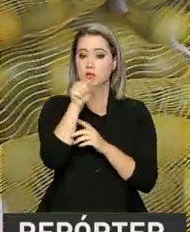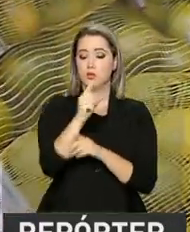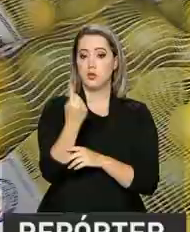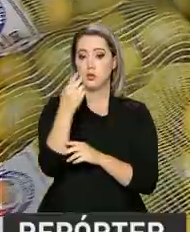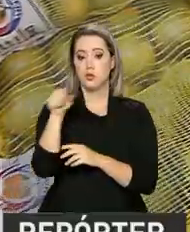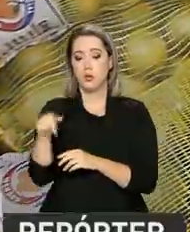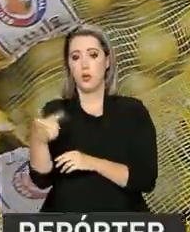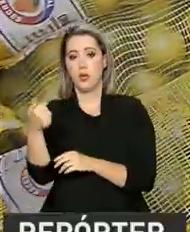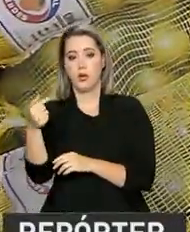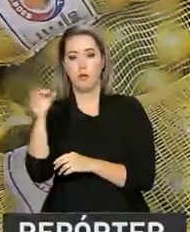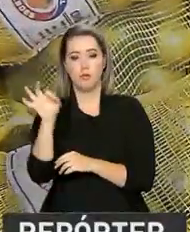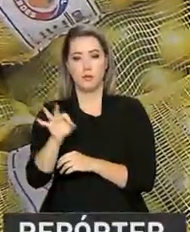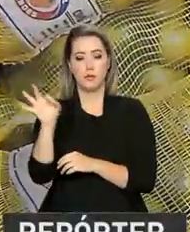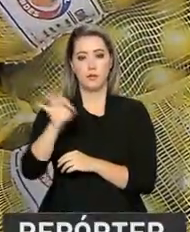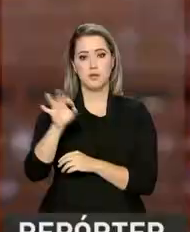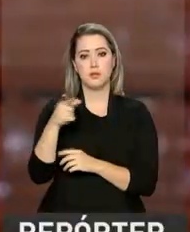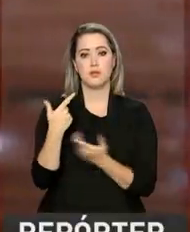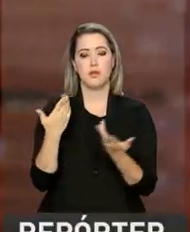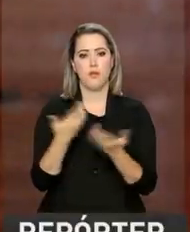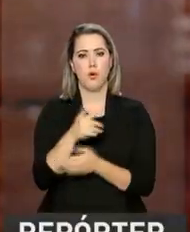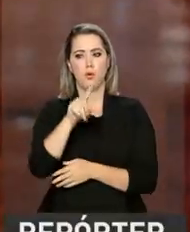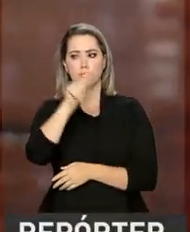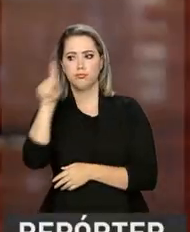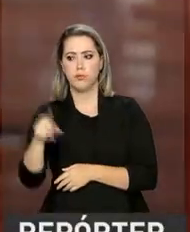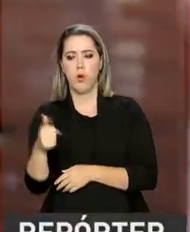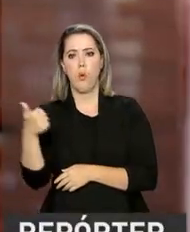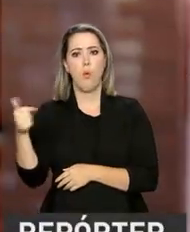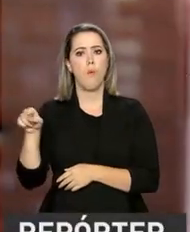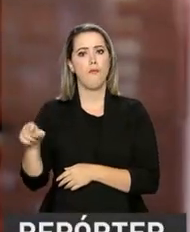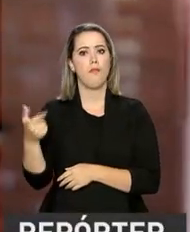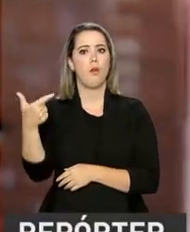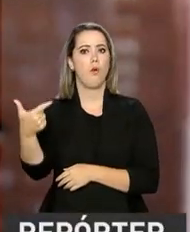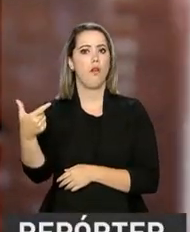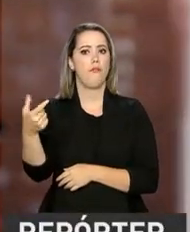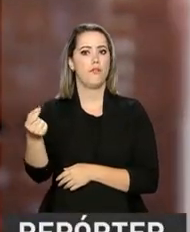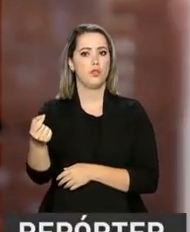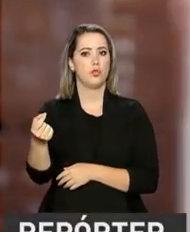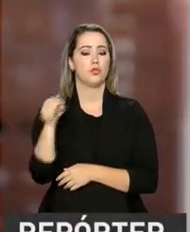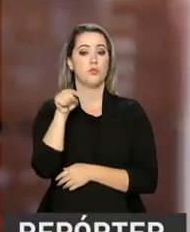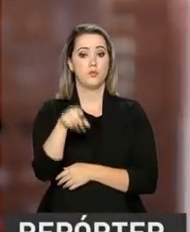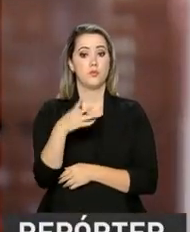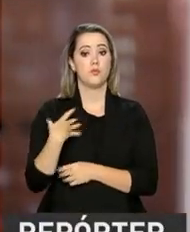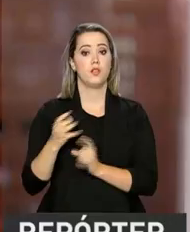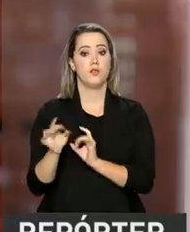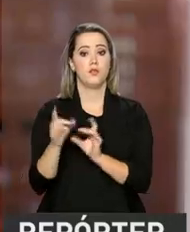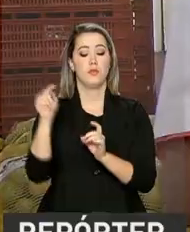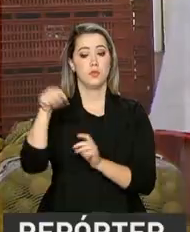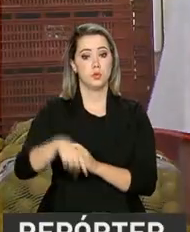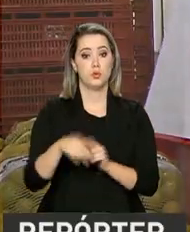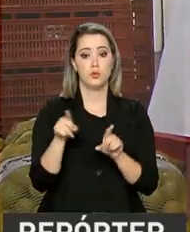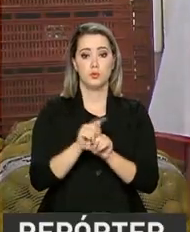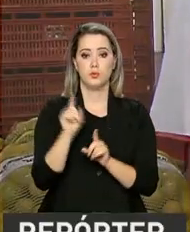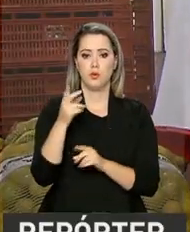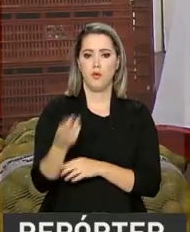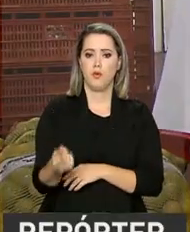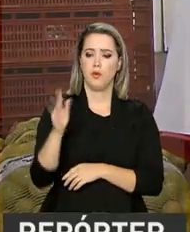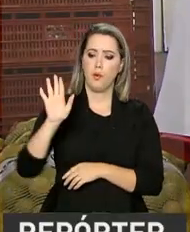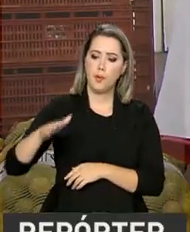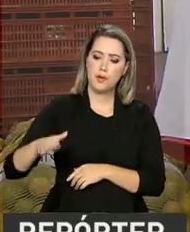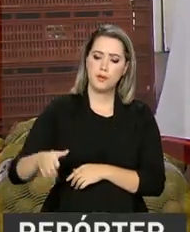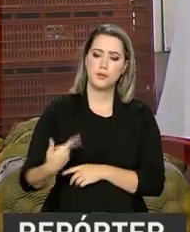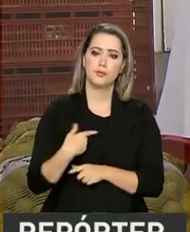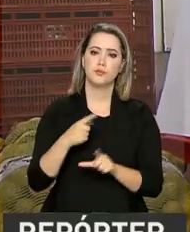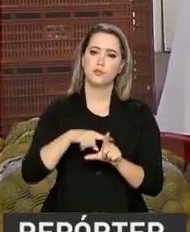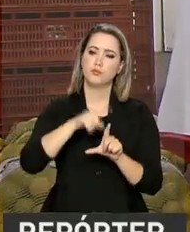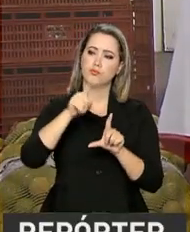1,80 o quilo para R$ 1,20. Seu Alberto, que vende a fruta na Ceasa de Brasília, diz que o preço teve